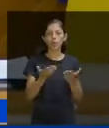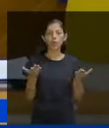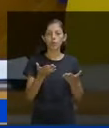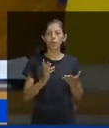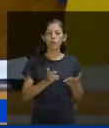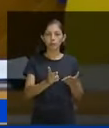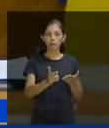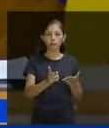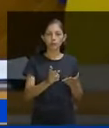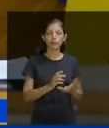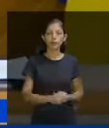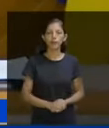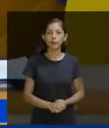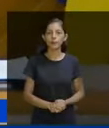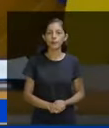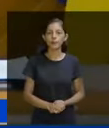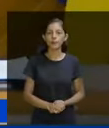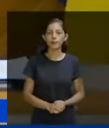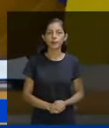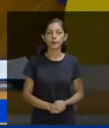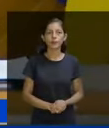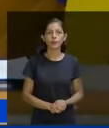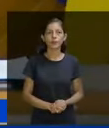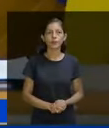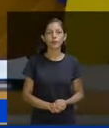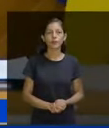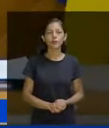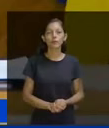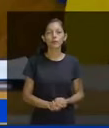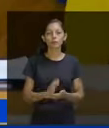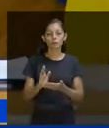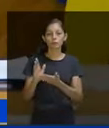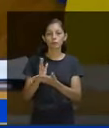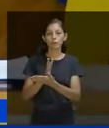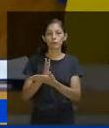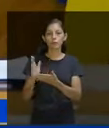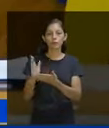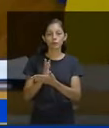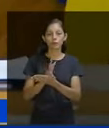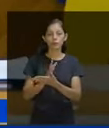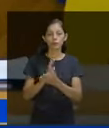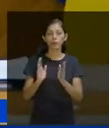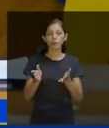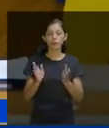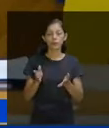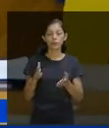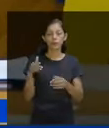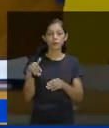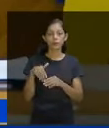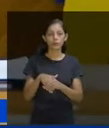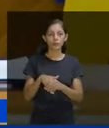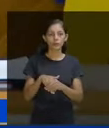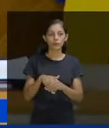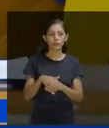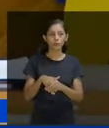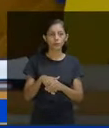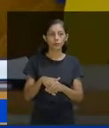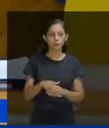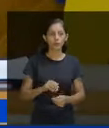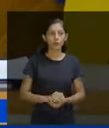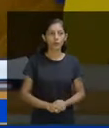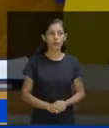de julgamento, e o placar que até agora se afigura é